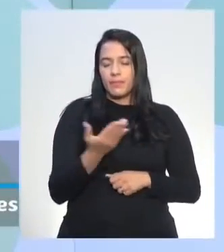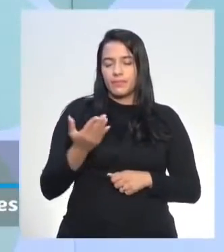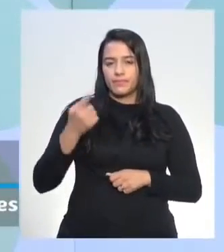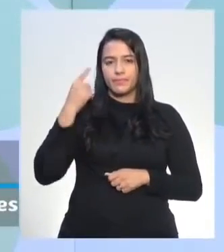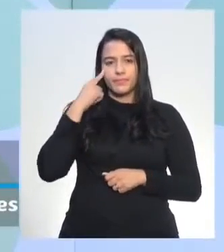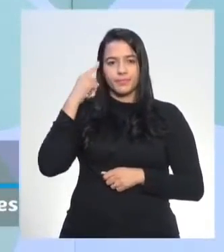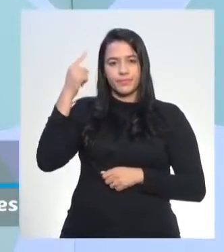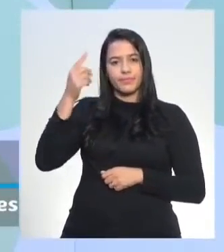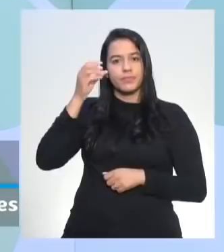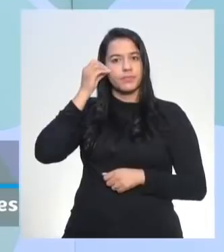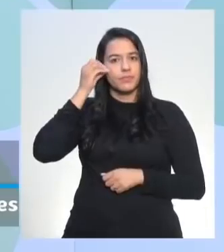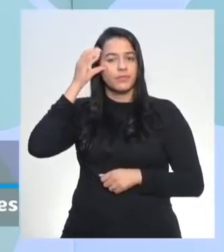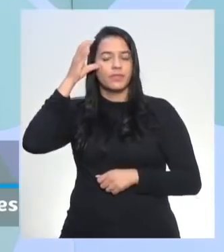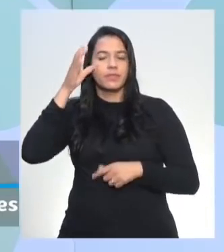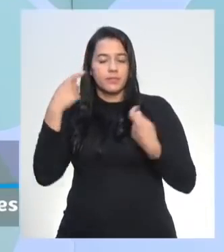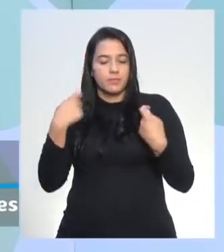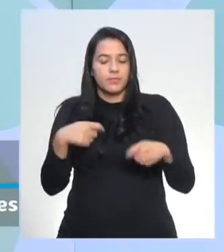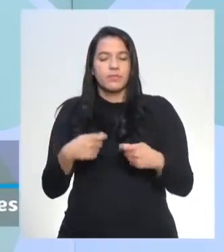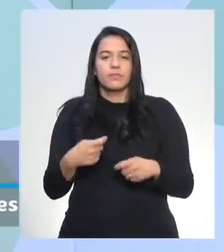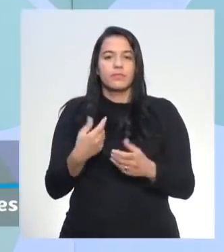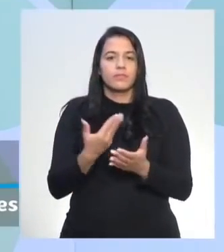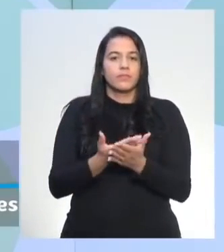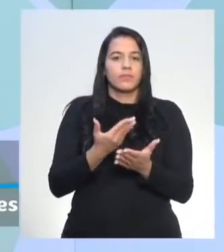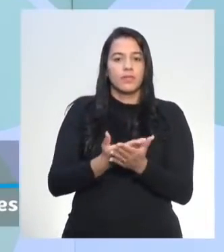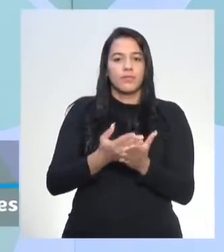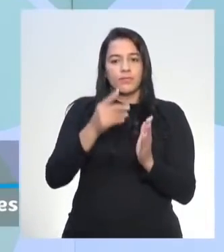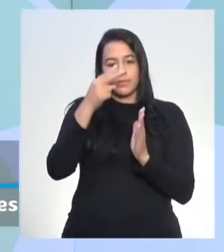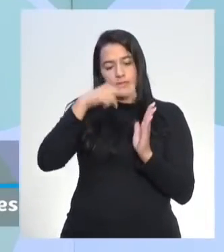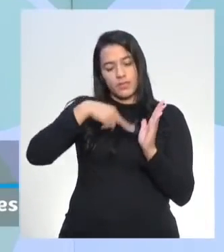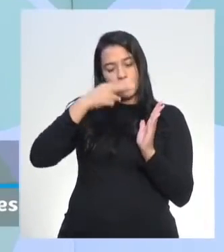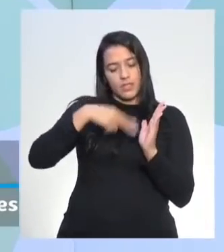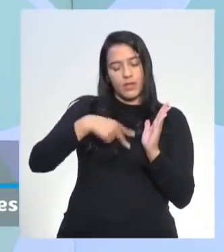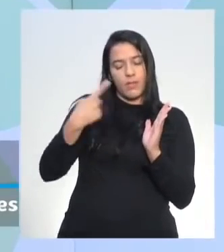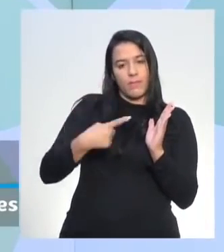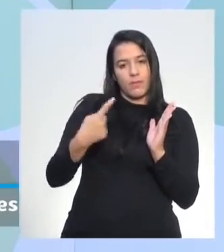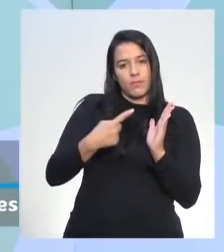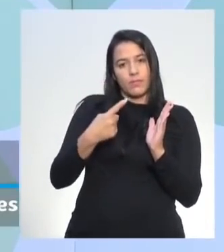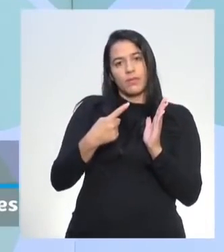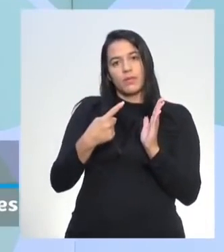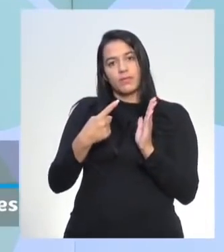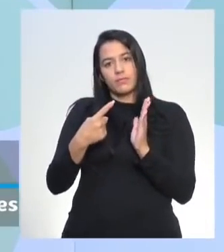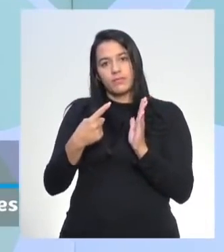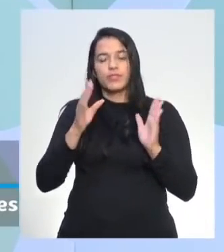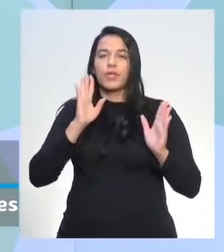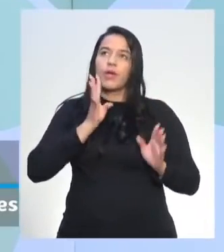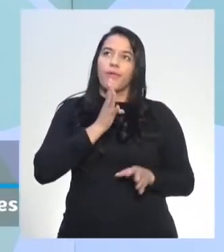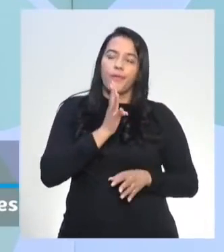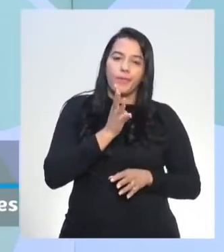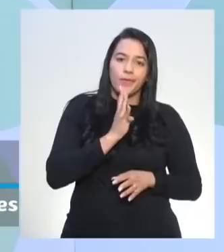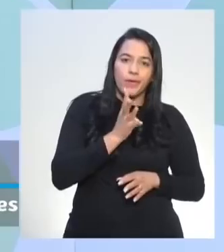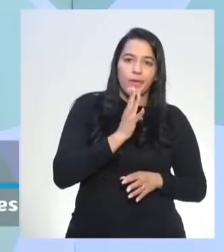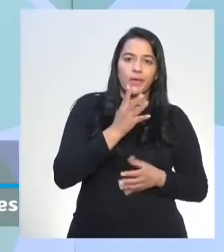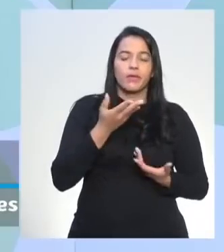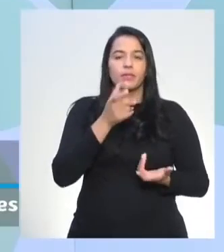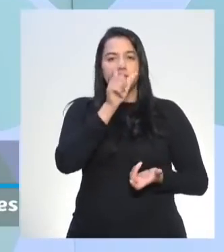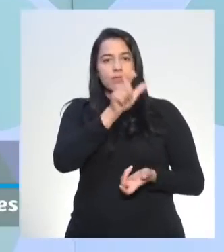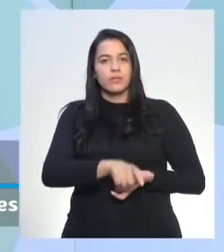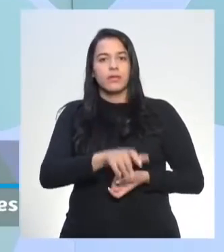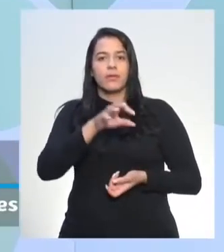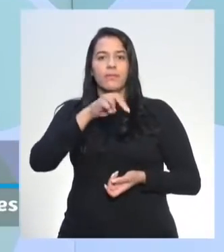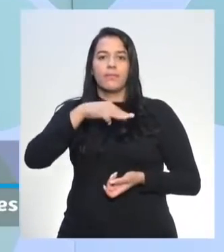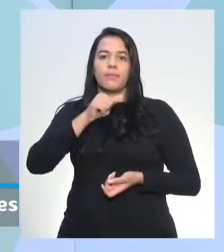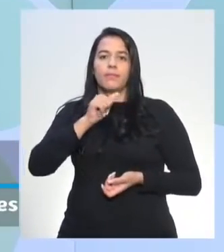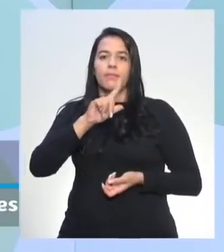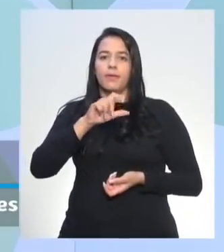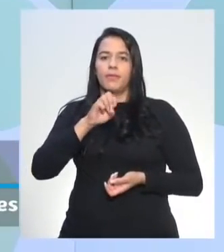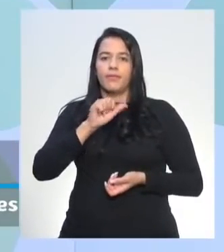Você tem que saber um pouquinho sobre o assunto. Então, quem leu a primeira notícia já é um conhecedor da Mafalda, já era um conhecedor do escritor,